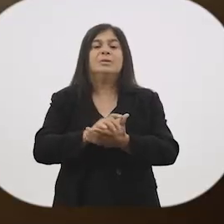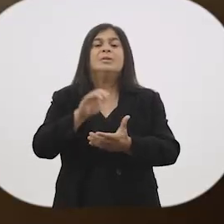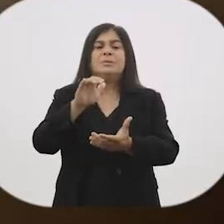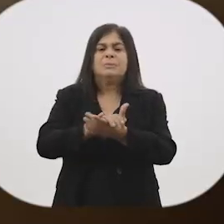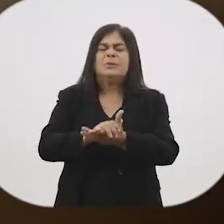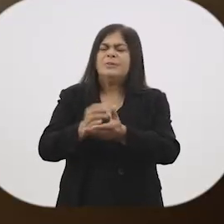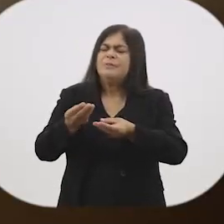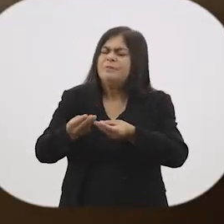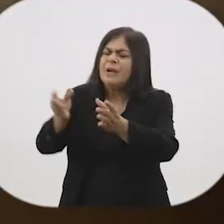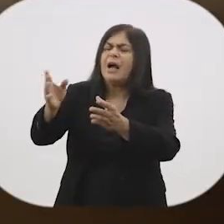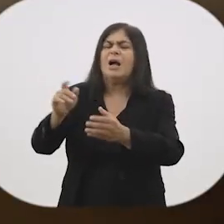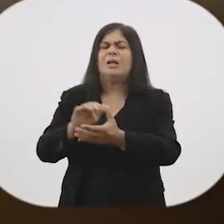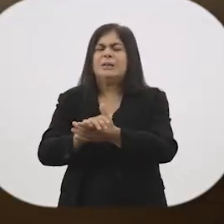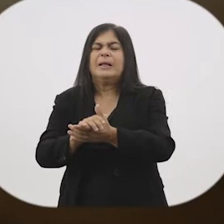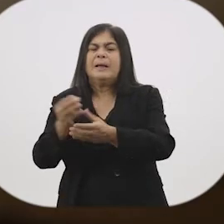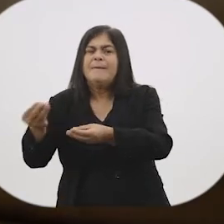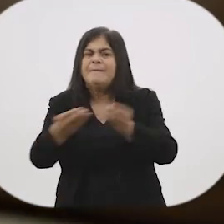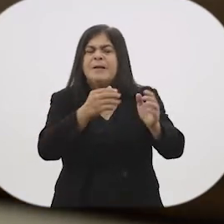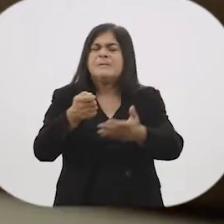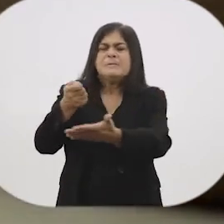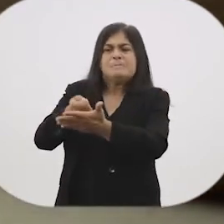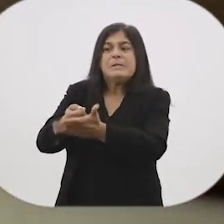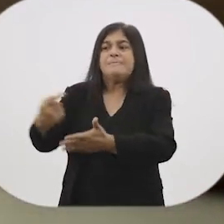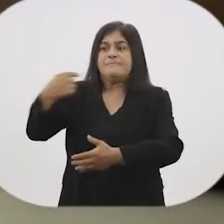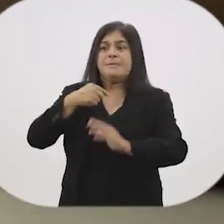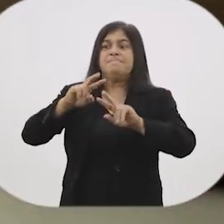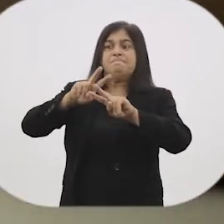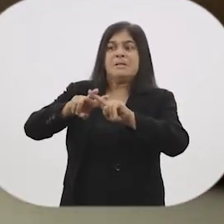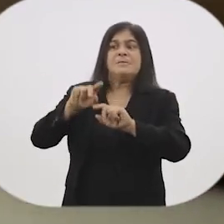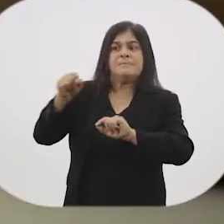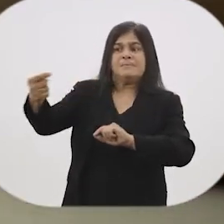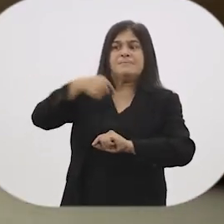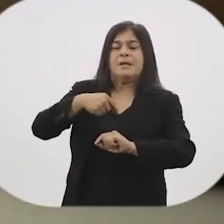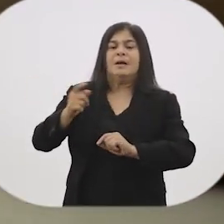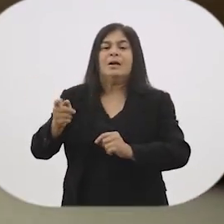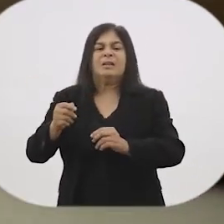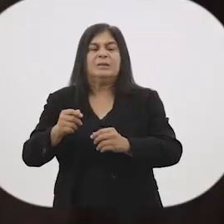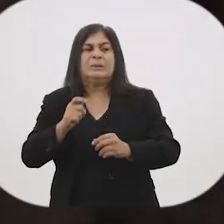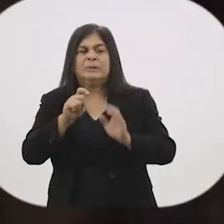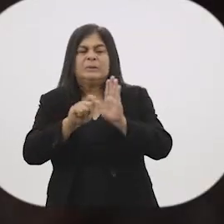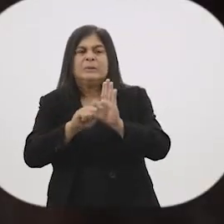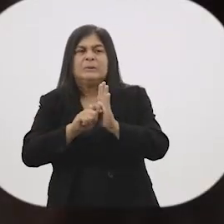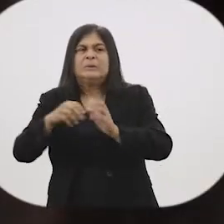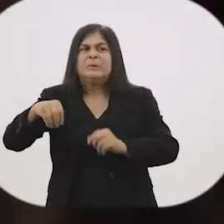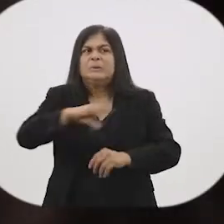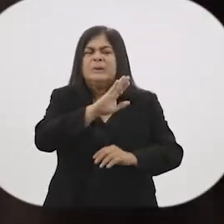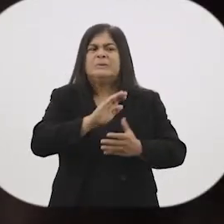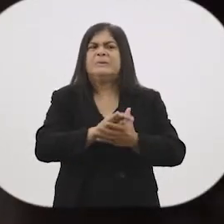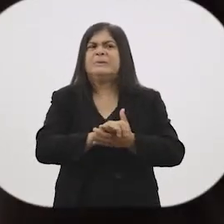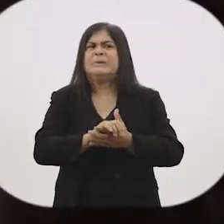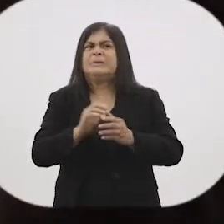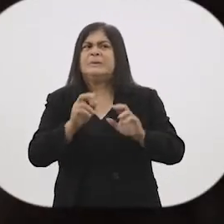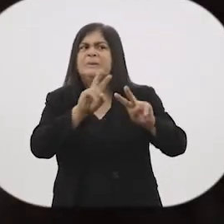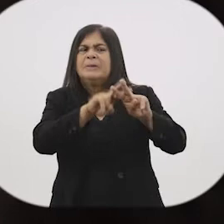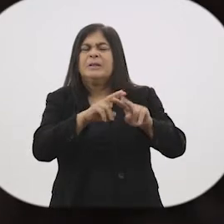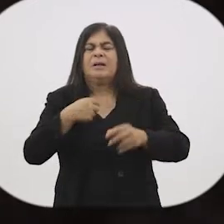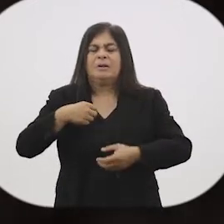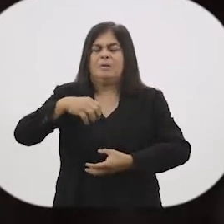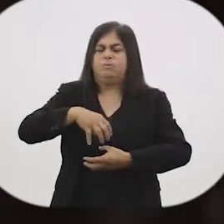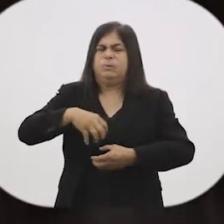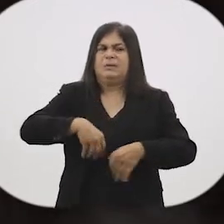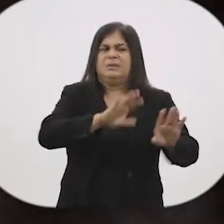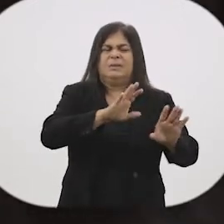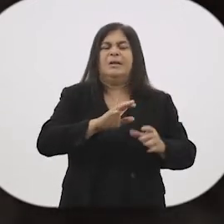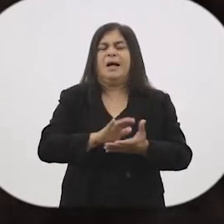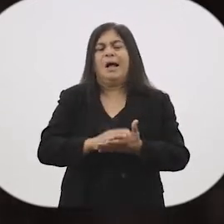companheiro a levar drogas para dentro do presídio agora responde por tráfico cada história é uma história acho que não só eu